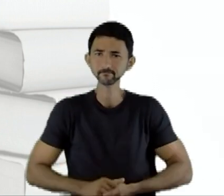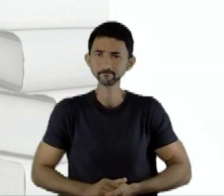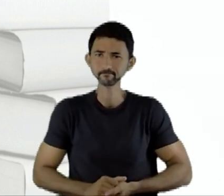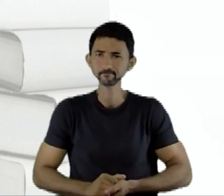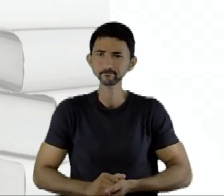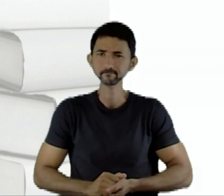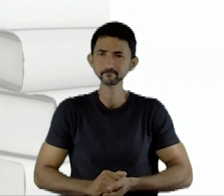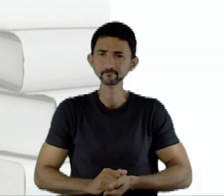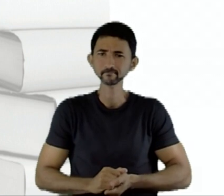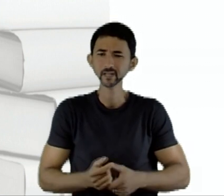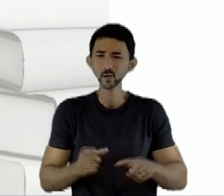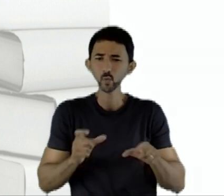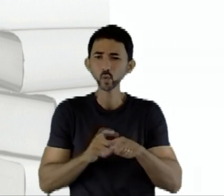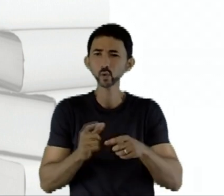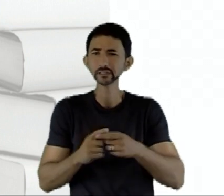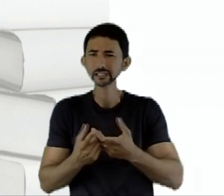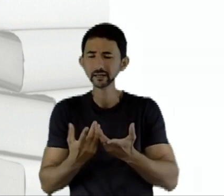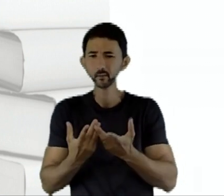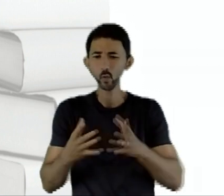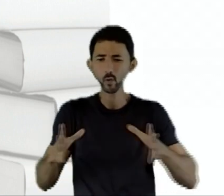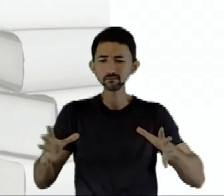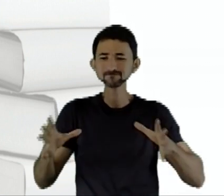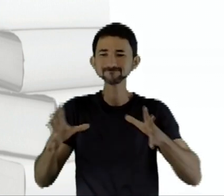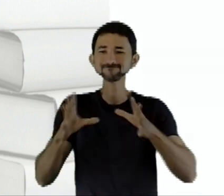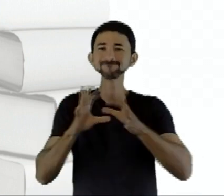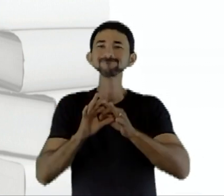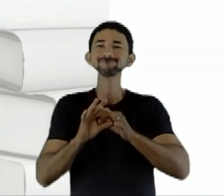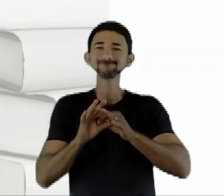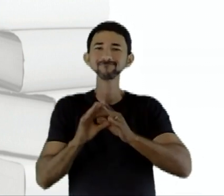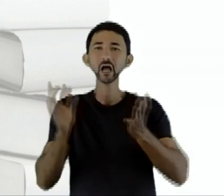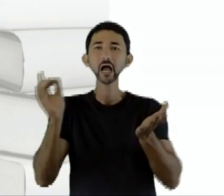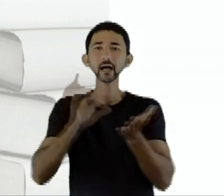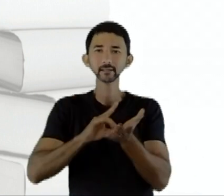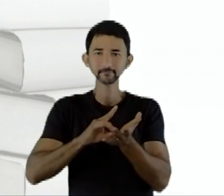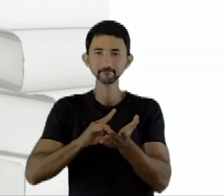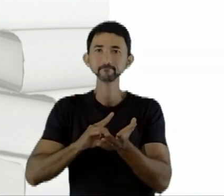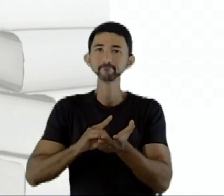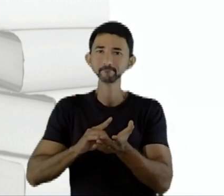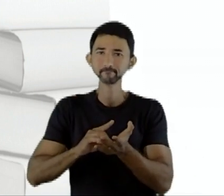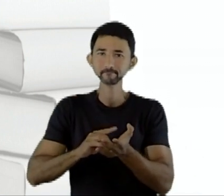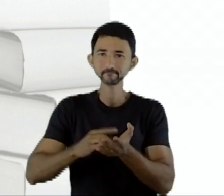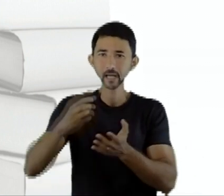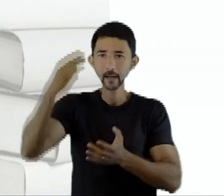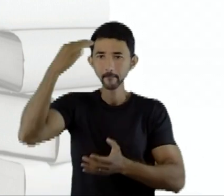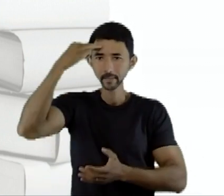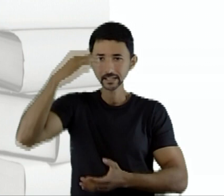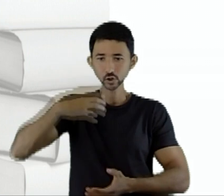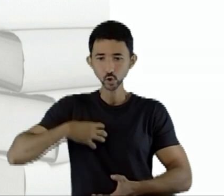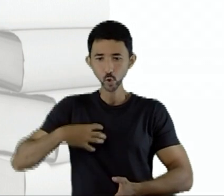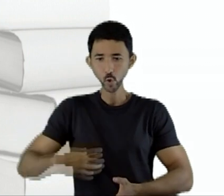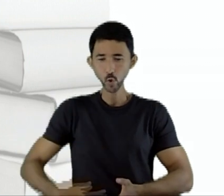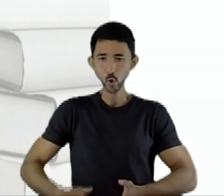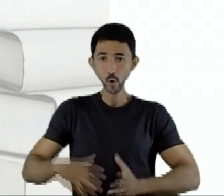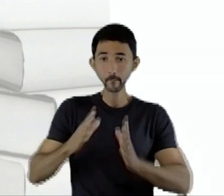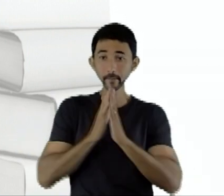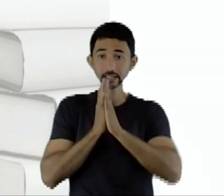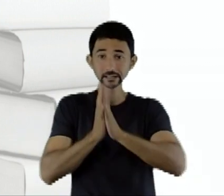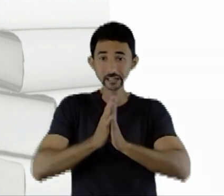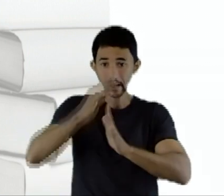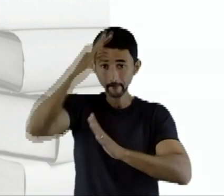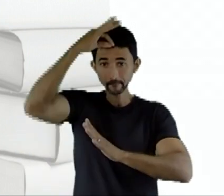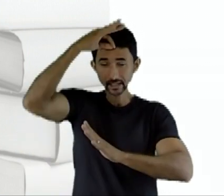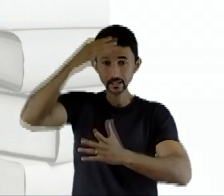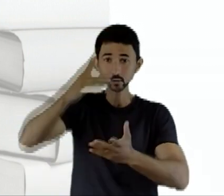Há muito pouco tempo estamos integrando essa realidade. Mente, corpo e espírito são uma coisa